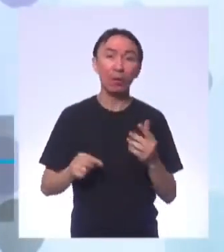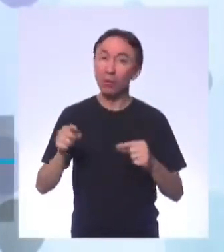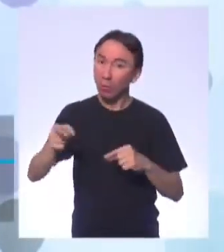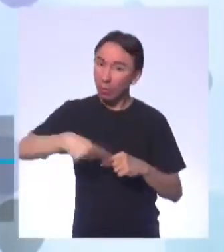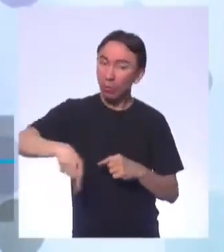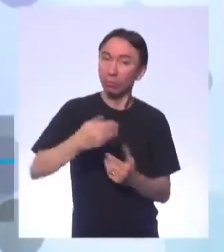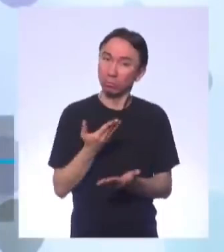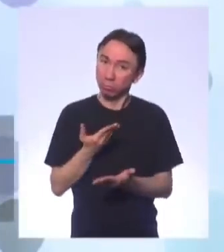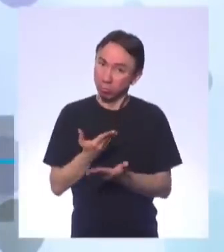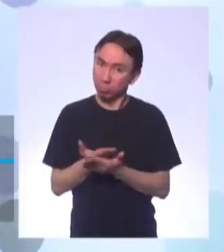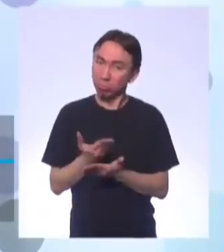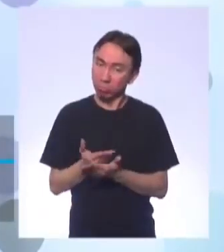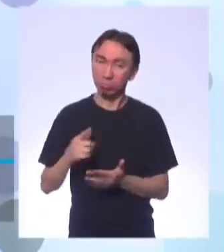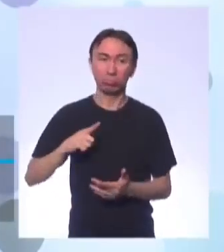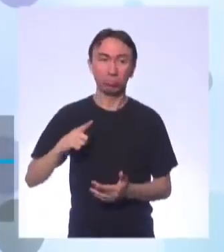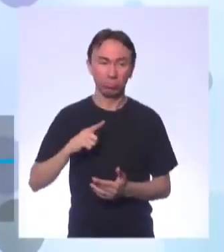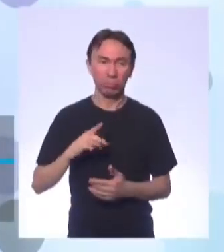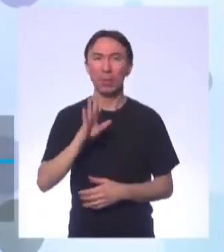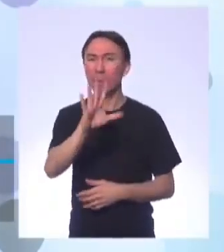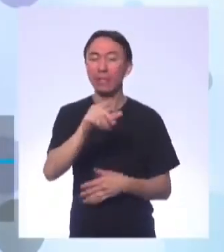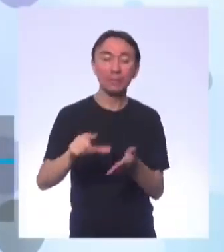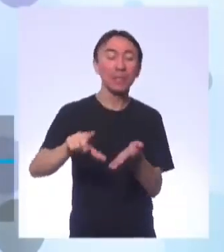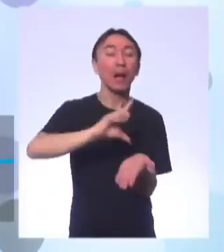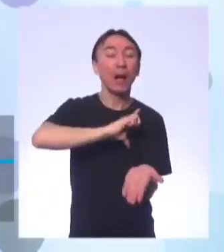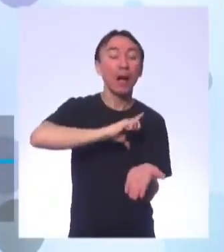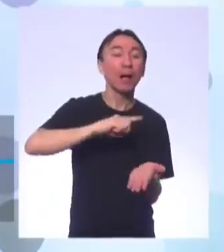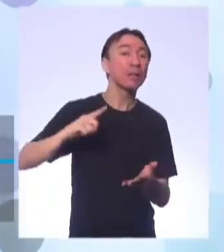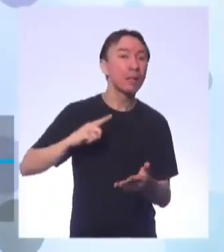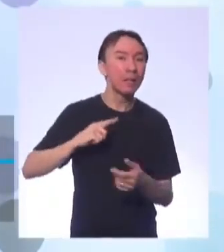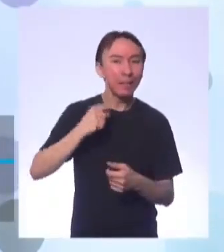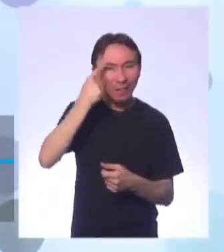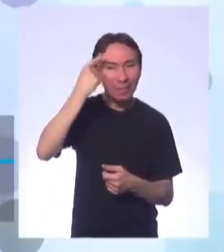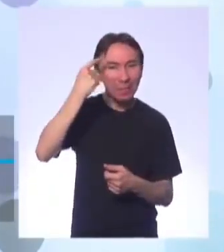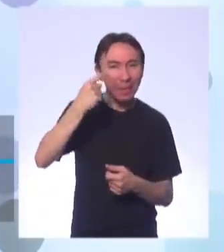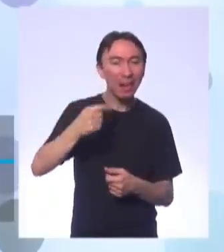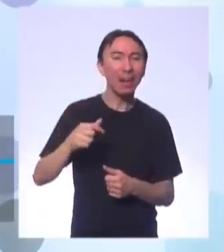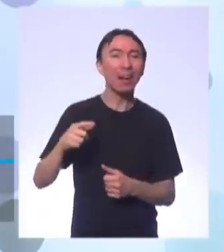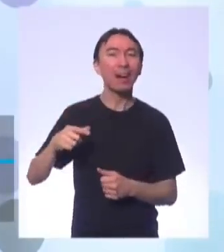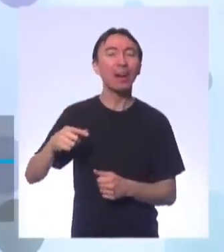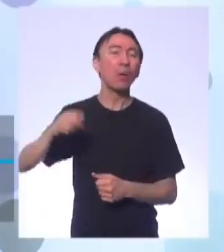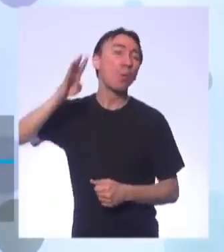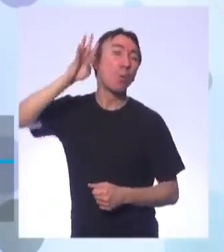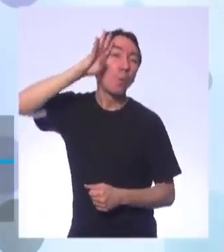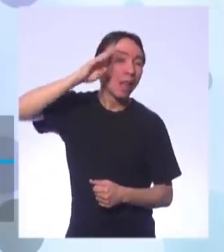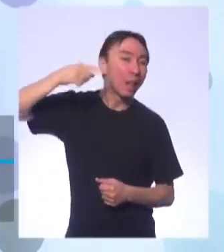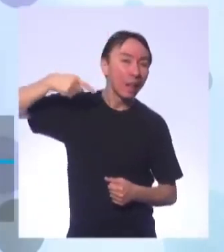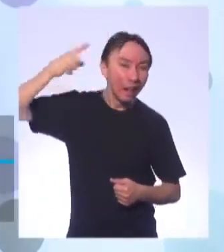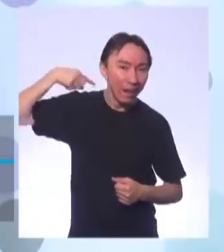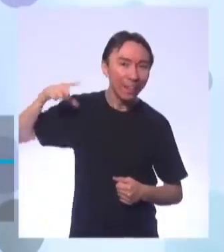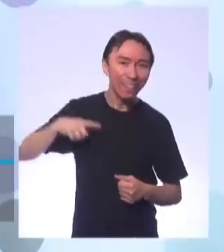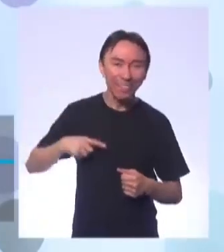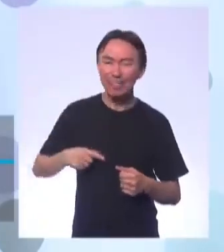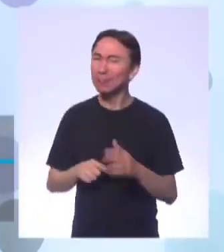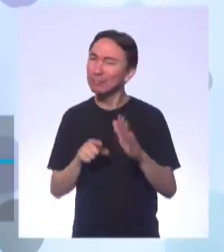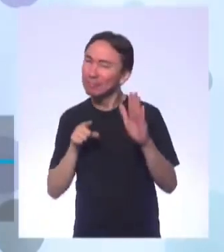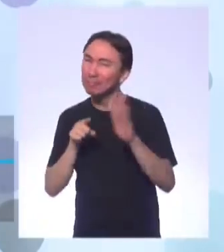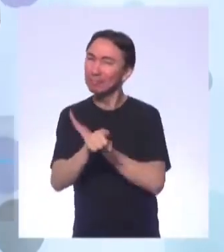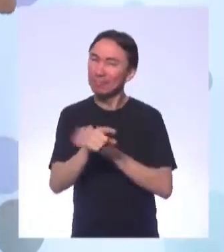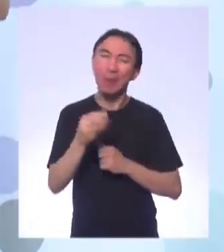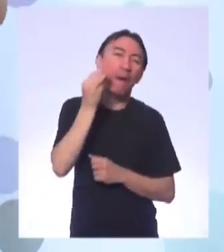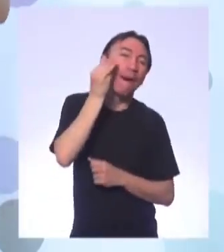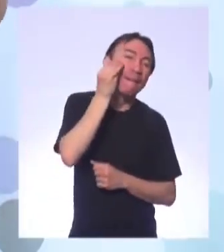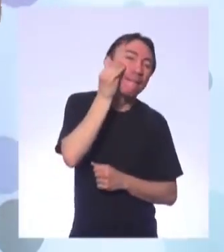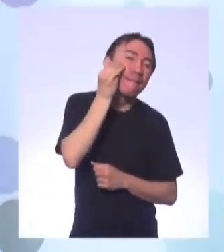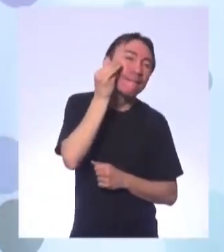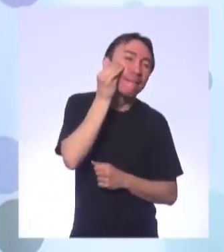antes antes aí eu queria qualquer um desafio para vocês na última aula a última hora quarta-feira que nós fizemos coloquei um teste aí